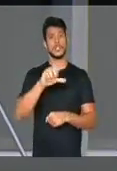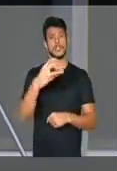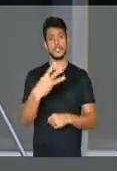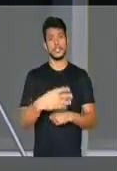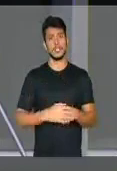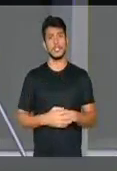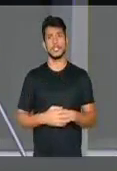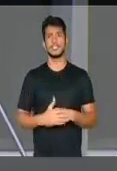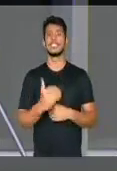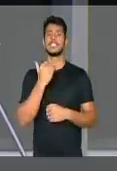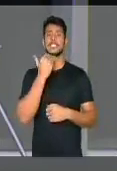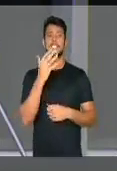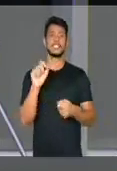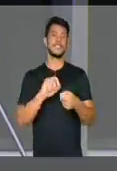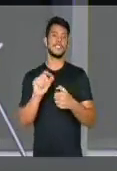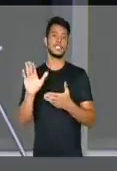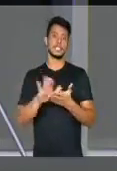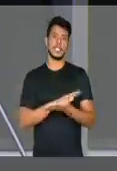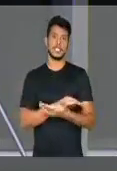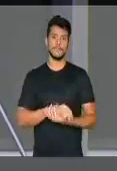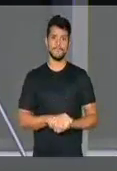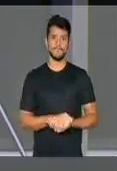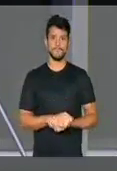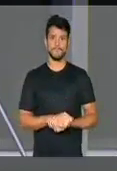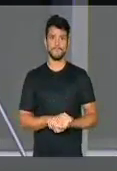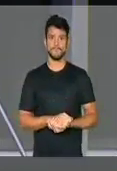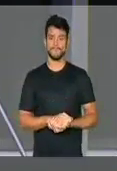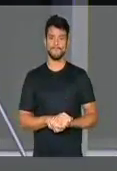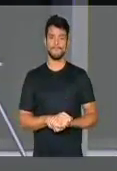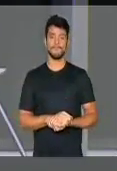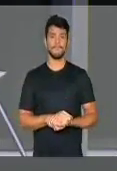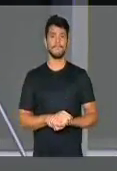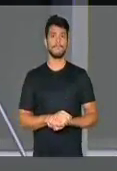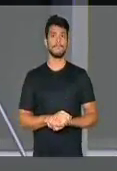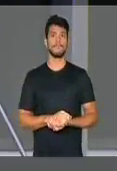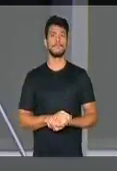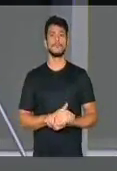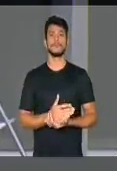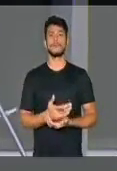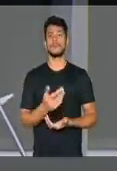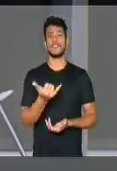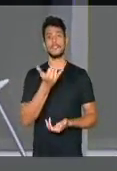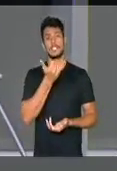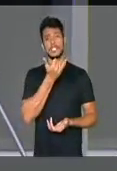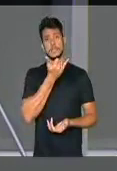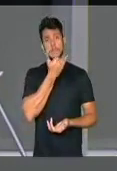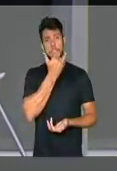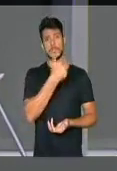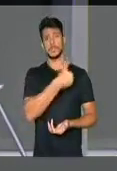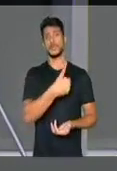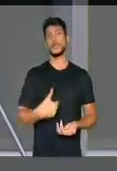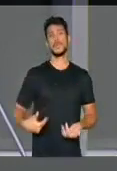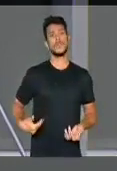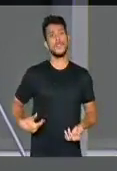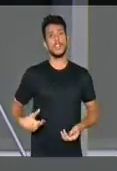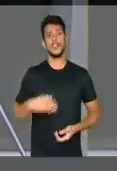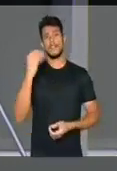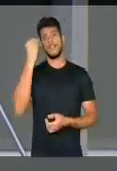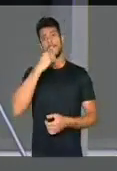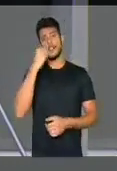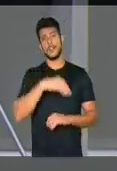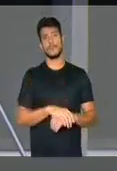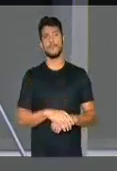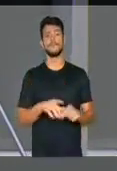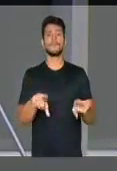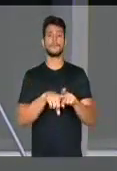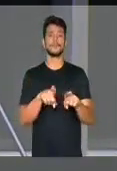1993. Ninguém foi punido. A estrutura do Estado é deliberadamente enfraquecida. O